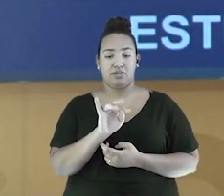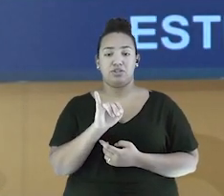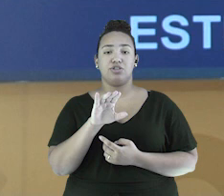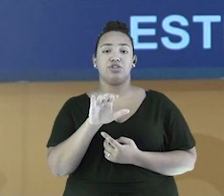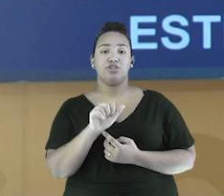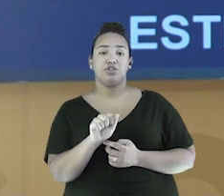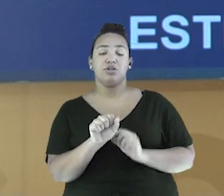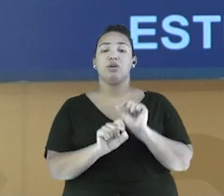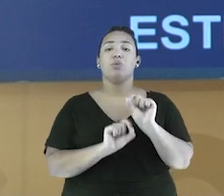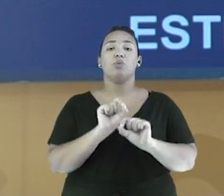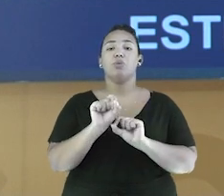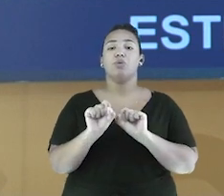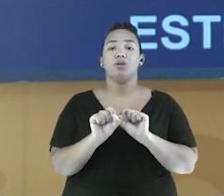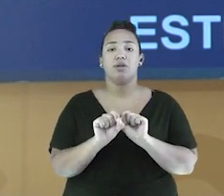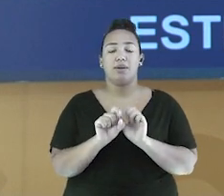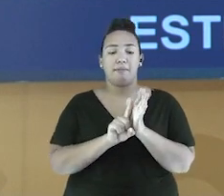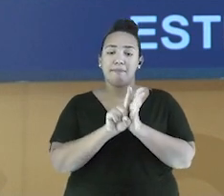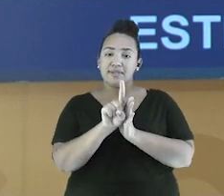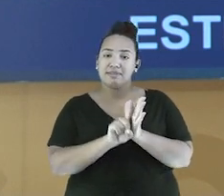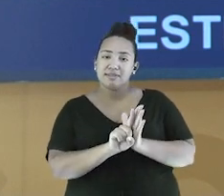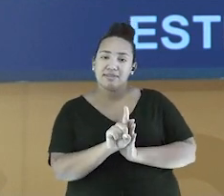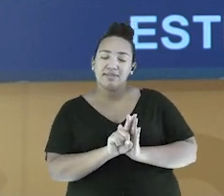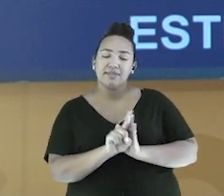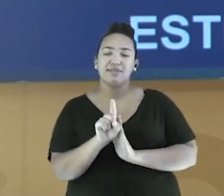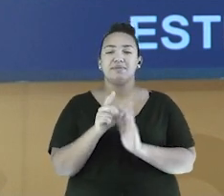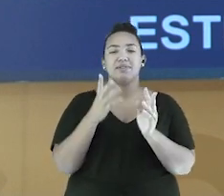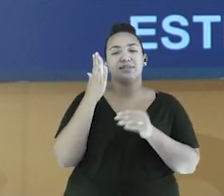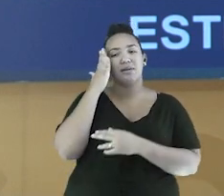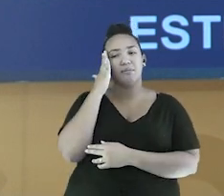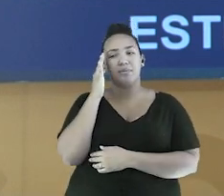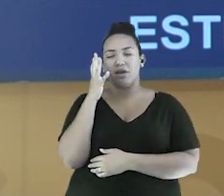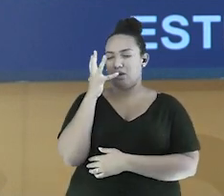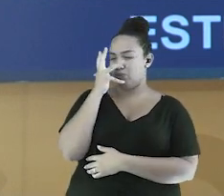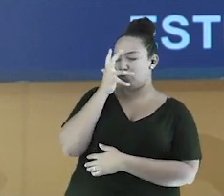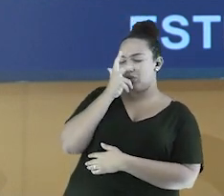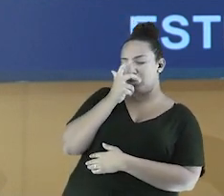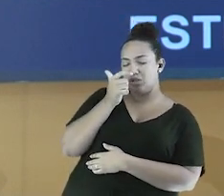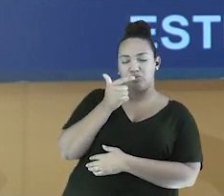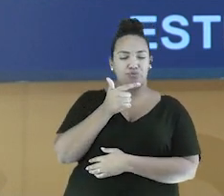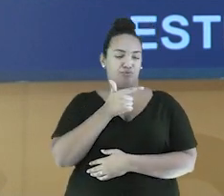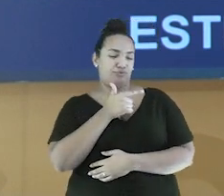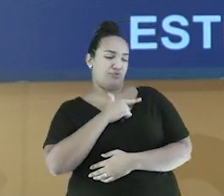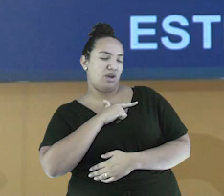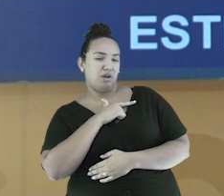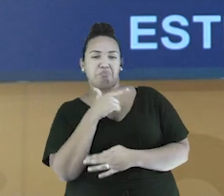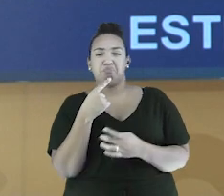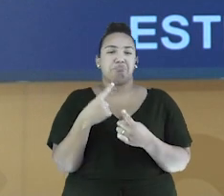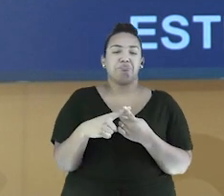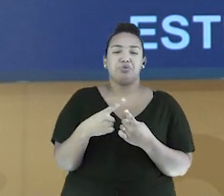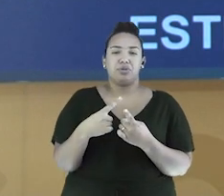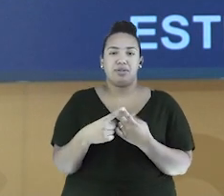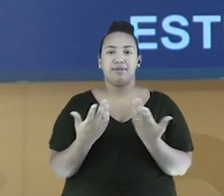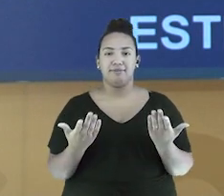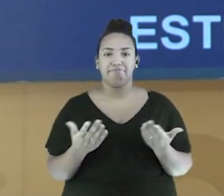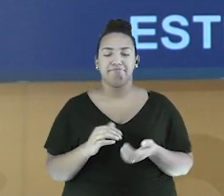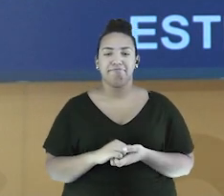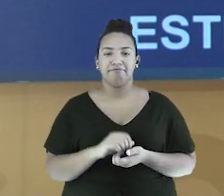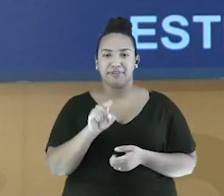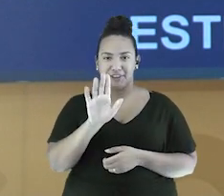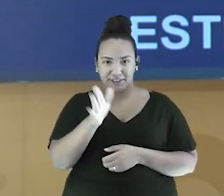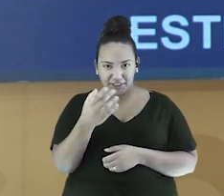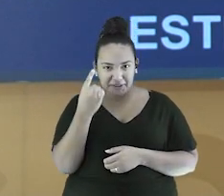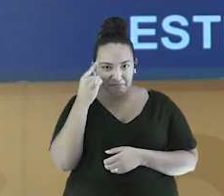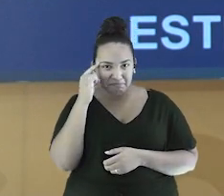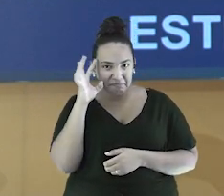que estuda nossos gostos, o que a gente acha bonito ou feio e por quê. Vocês já pararam para